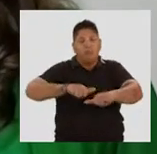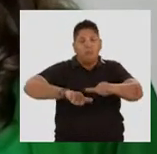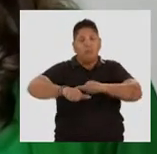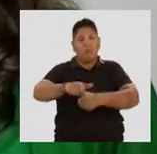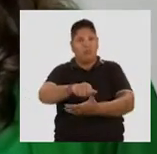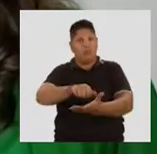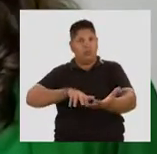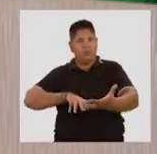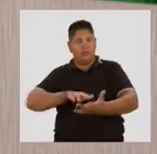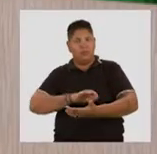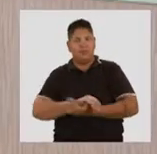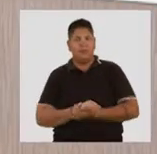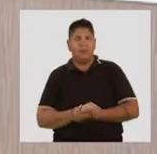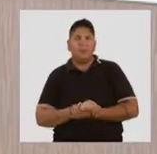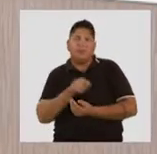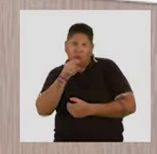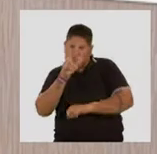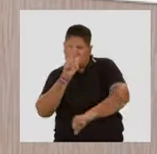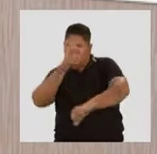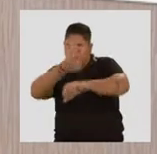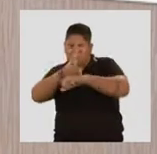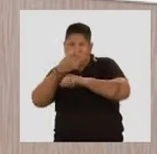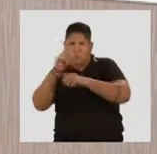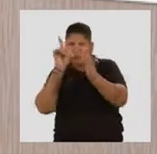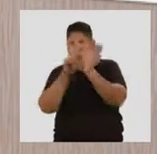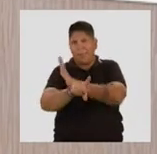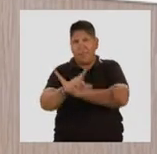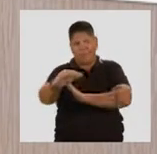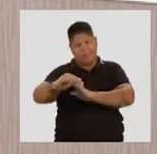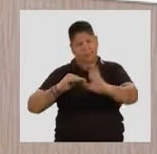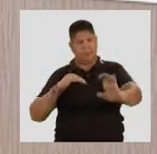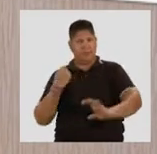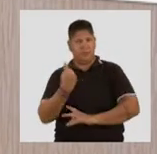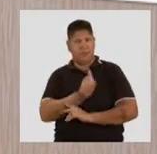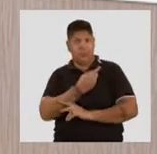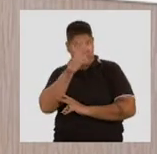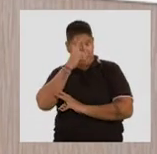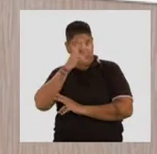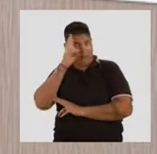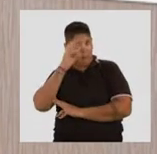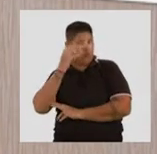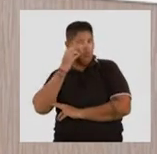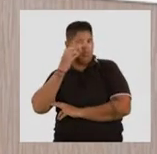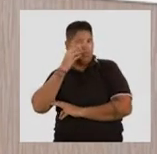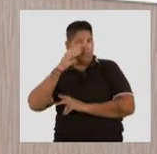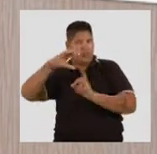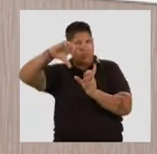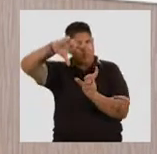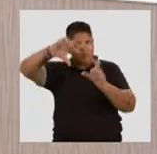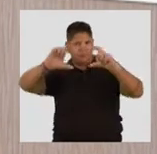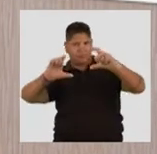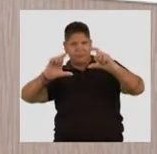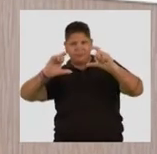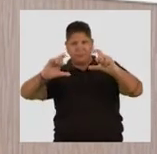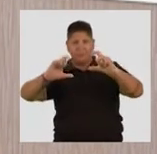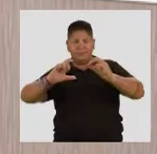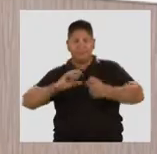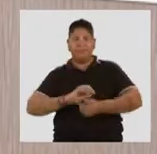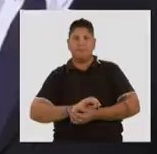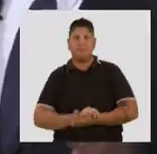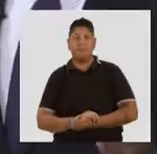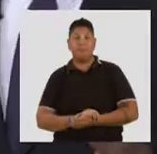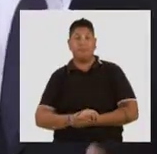entre atividades. Grave um vídeo com a sua pergunta e envie para a gente. Lembre-se de utilizar o celular na